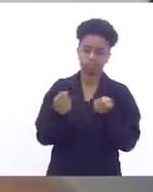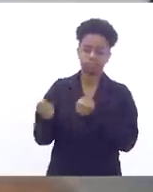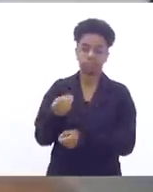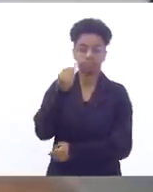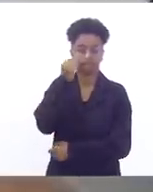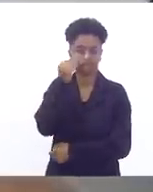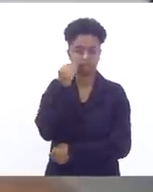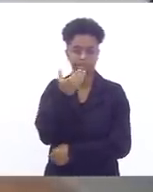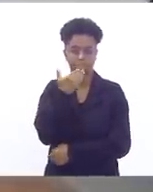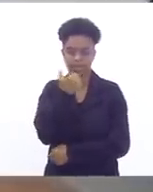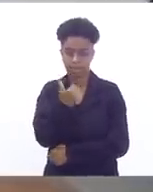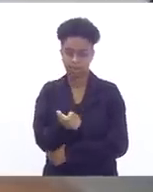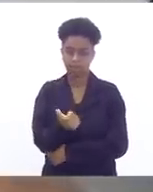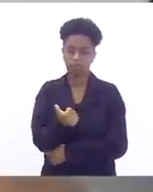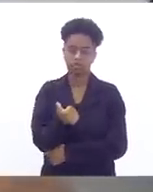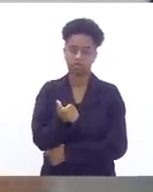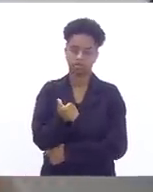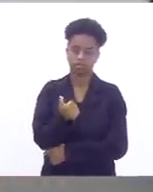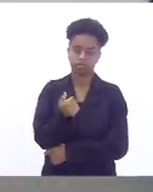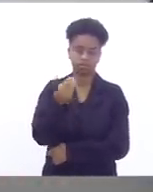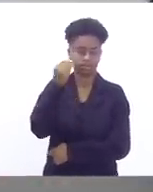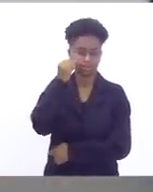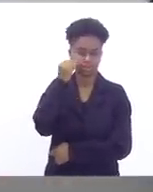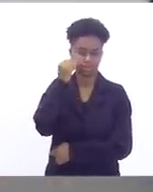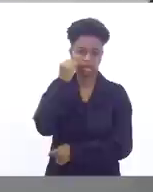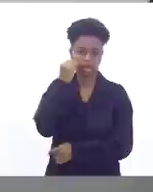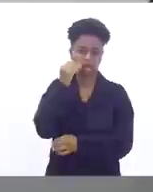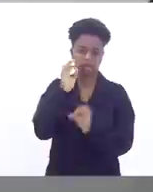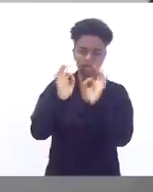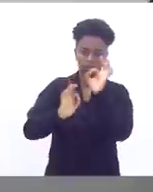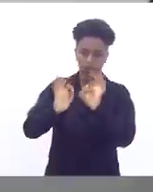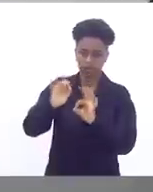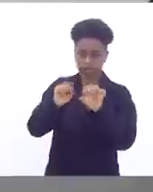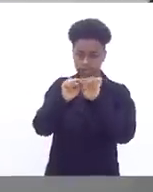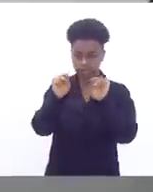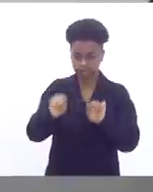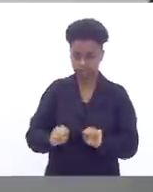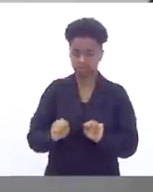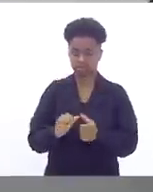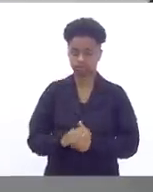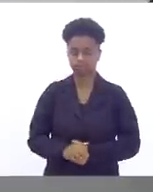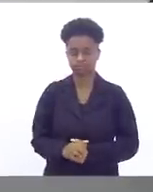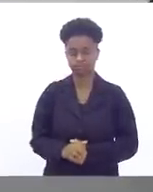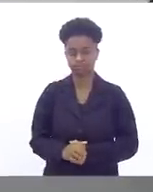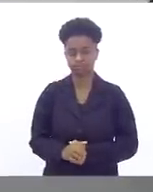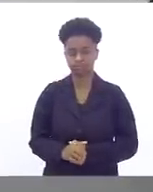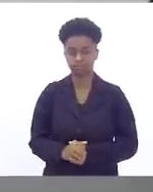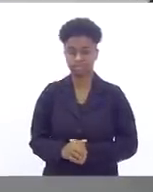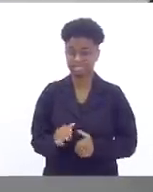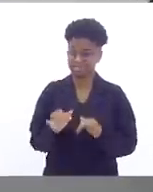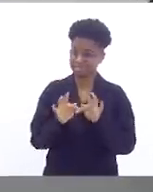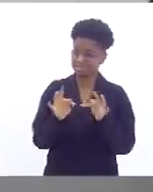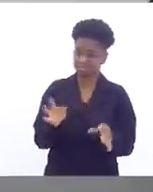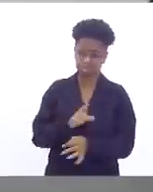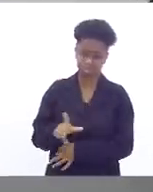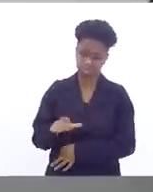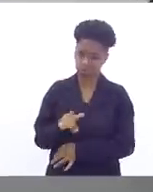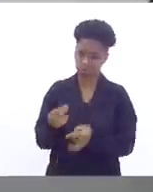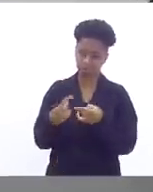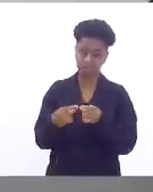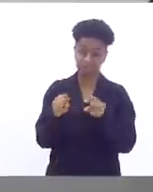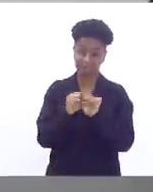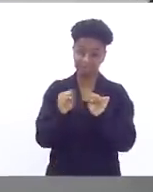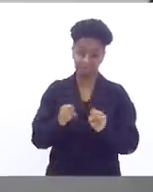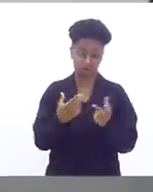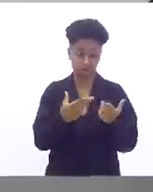melhorar automatização do sistema não é simples o sistema como o